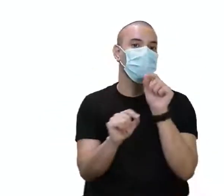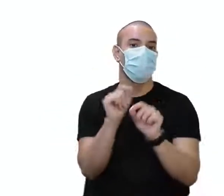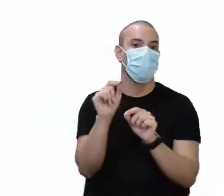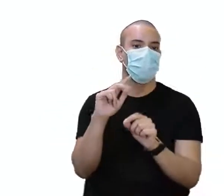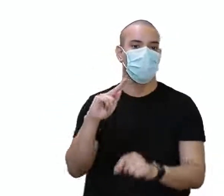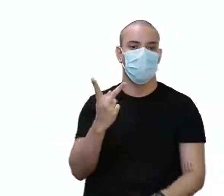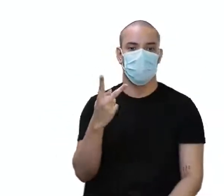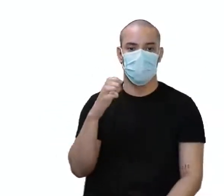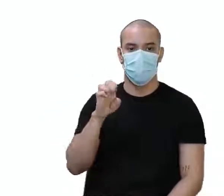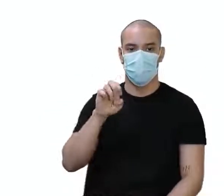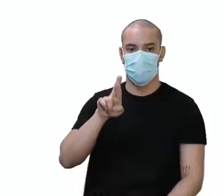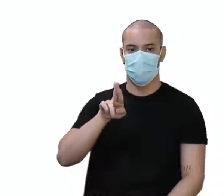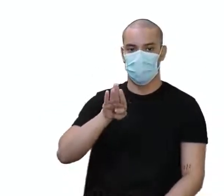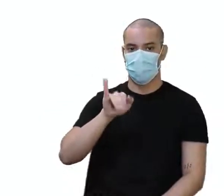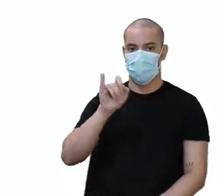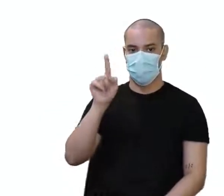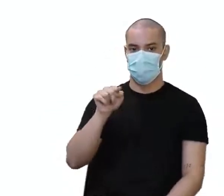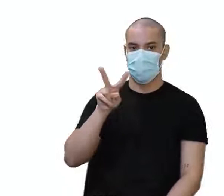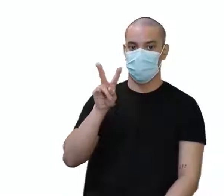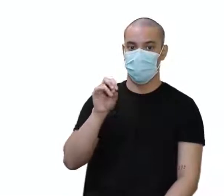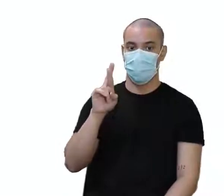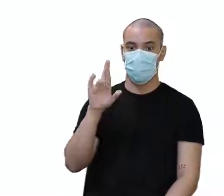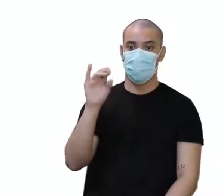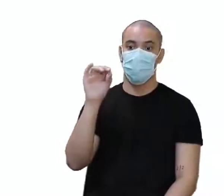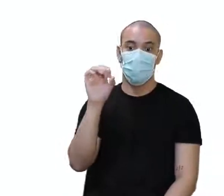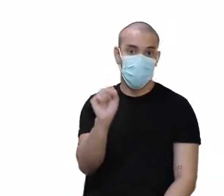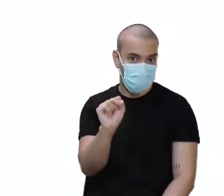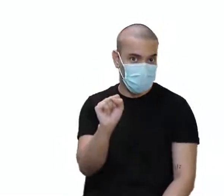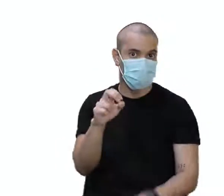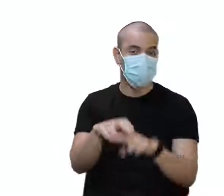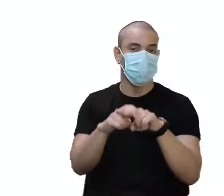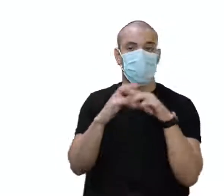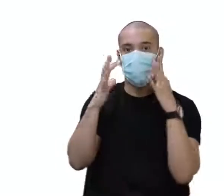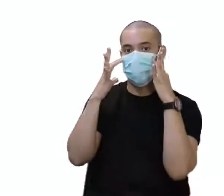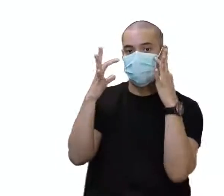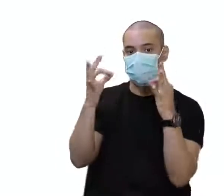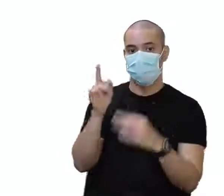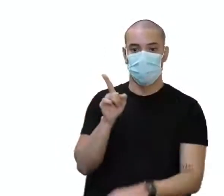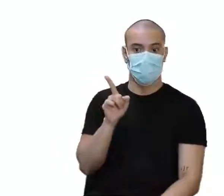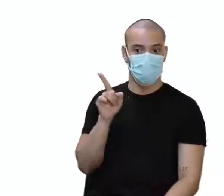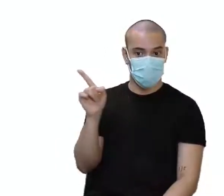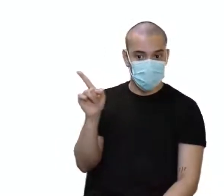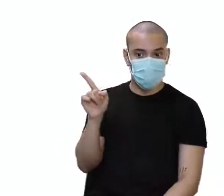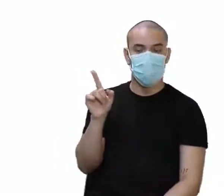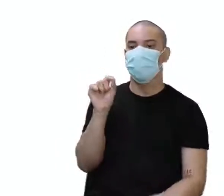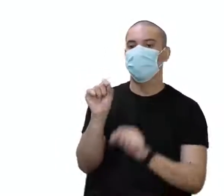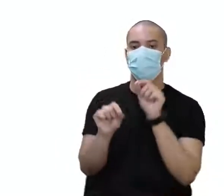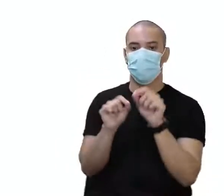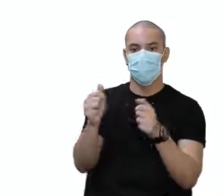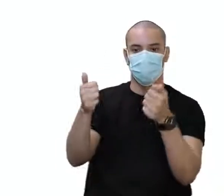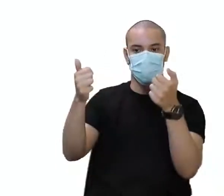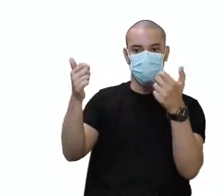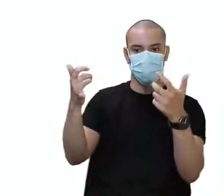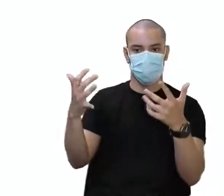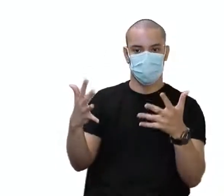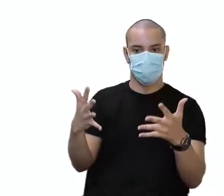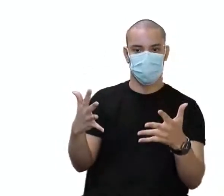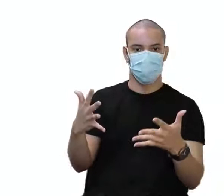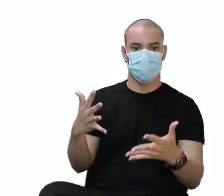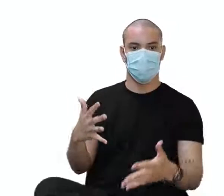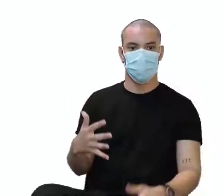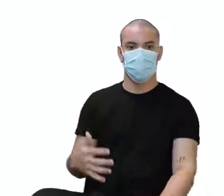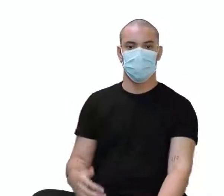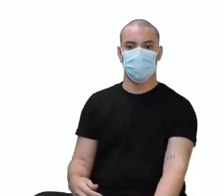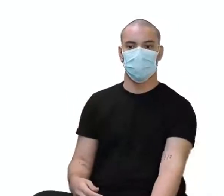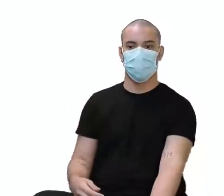de herbívoros. Então, vamos prestar atenção aqui, tá? Vou fazer para cá, porque senão eu vou para cima do vidro,